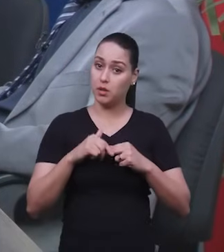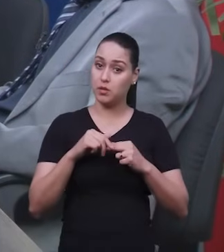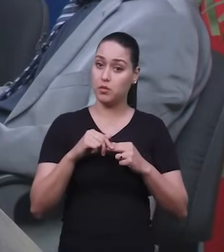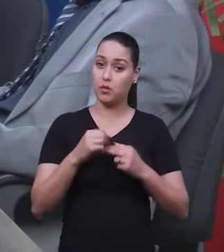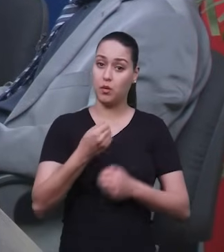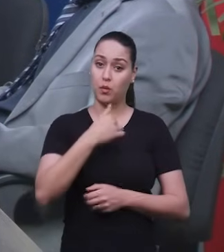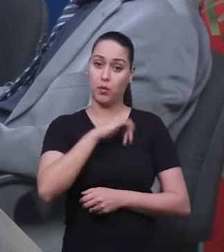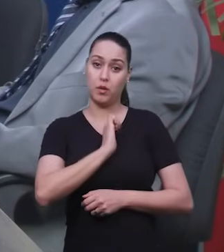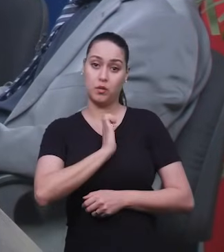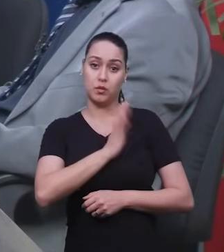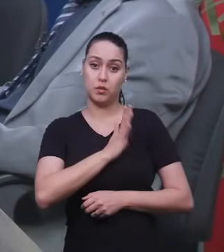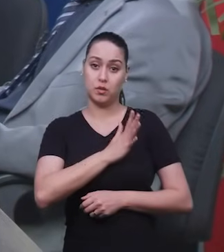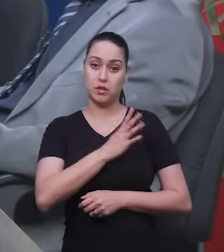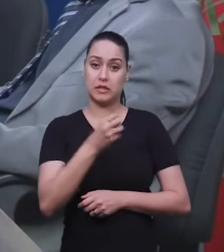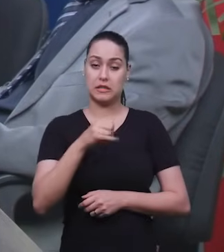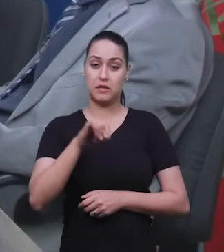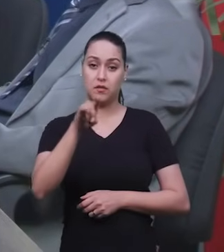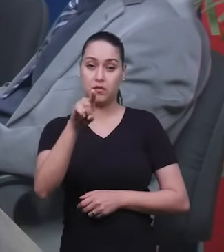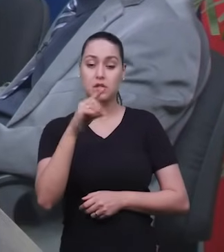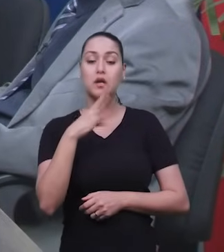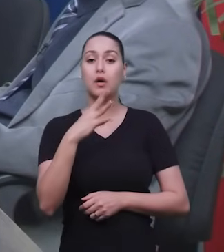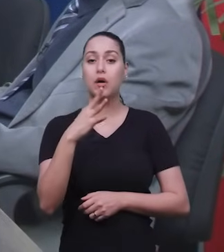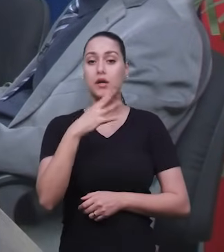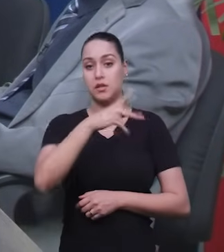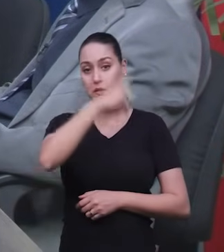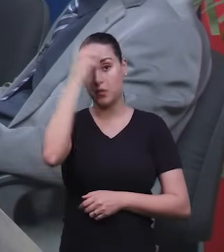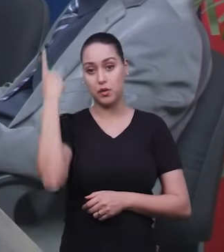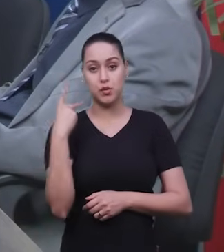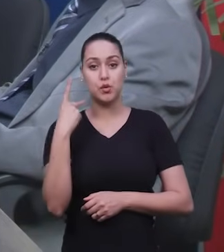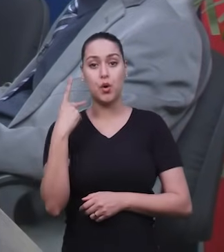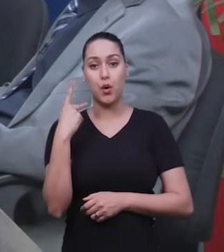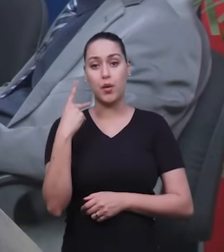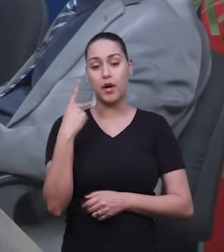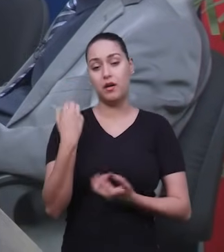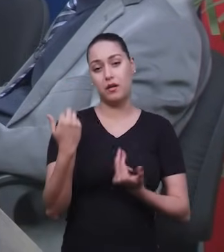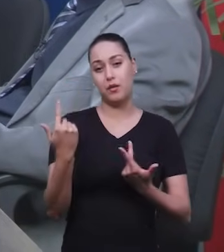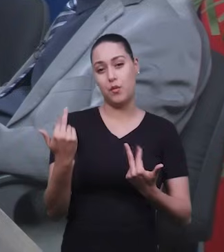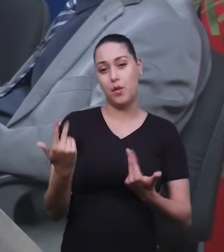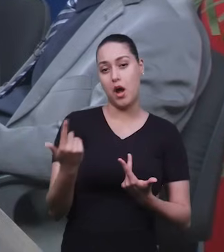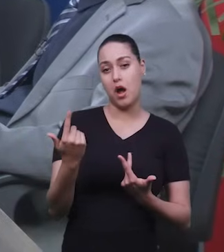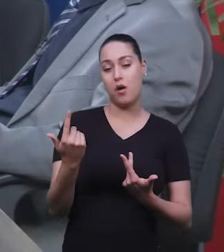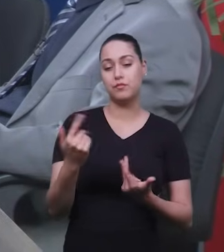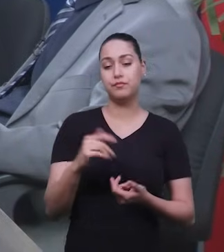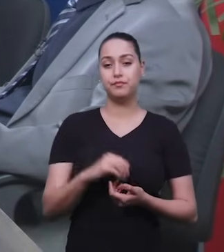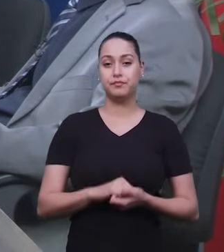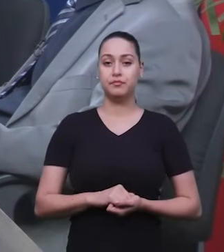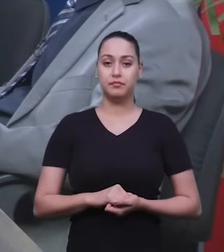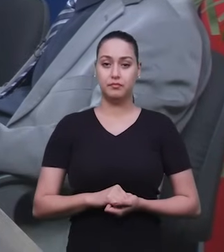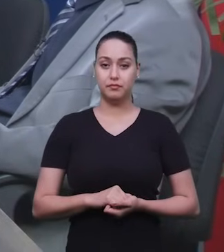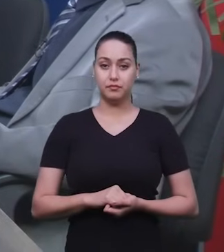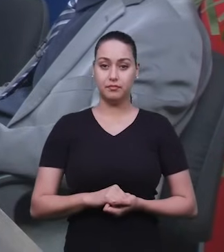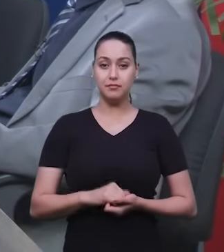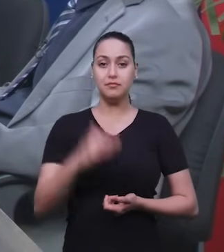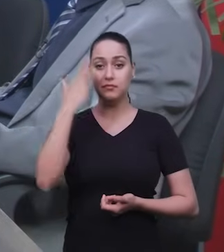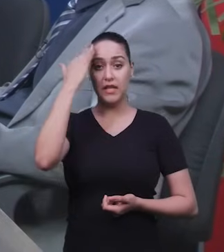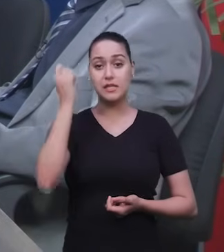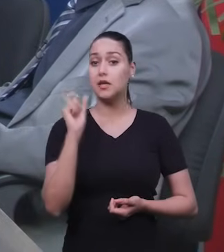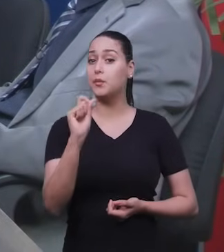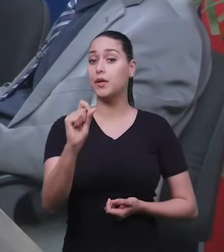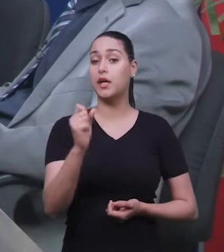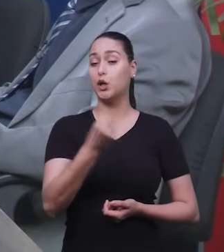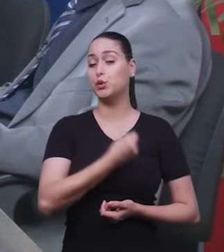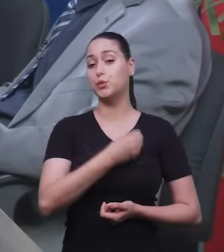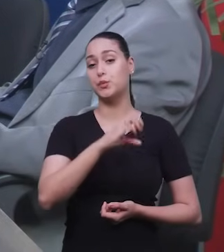que tem alguém que está nessa situação, ou mesmo alguém que está ouvindo que está nessa situação, saiba que o